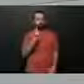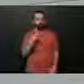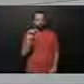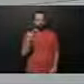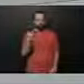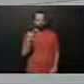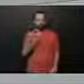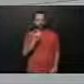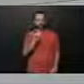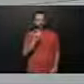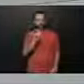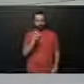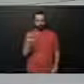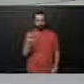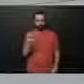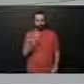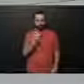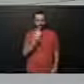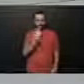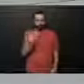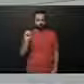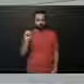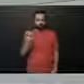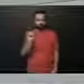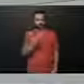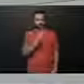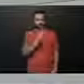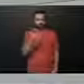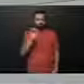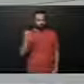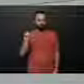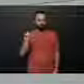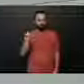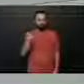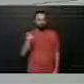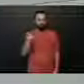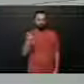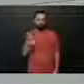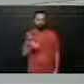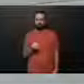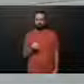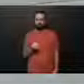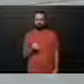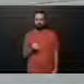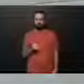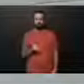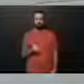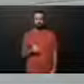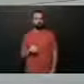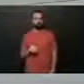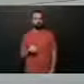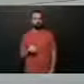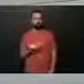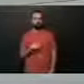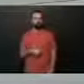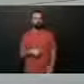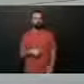10, 20, 30, 40. Então, eu tenho aqui